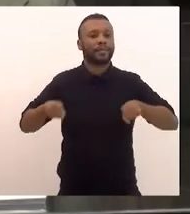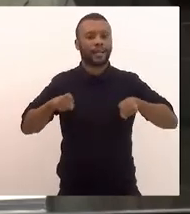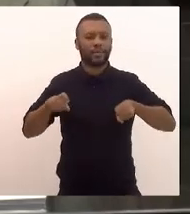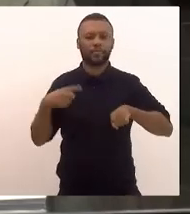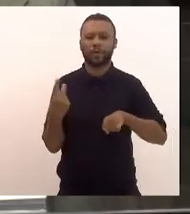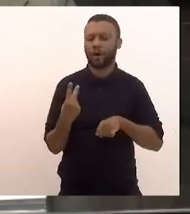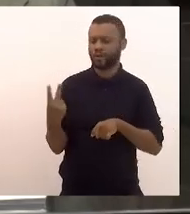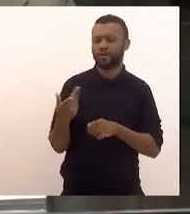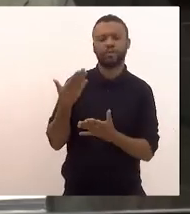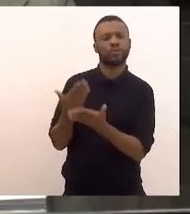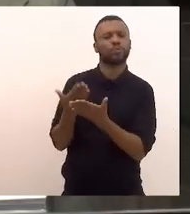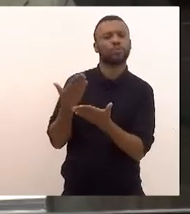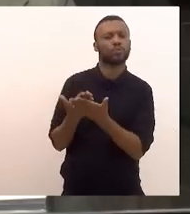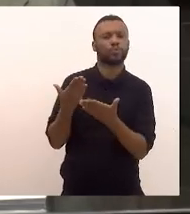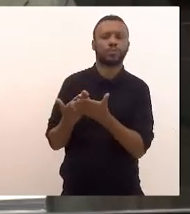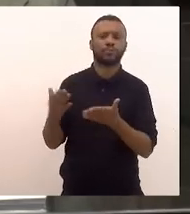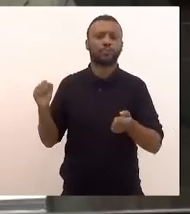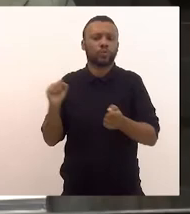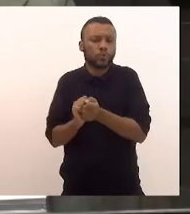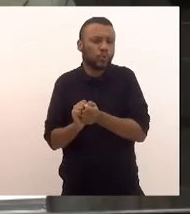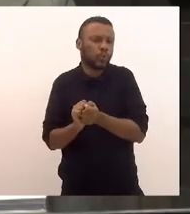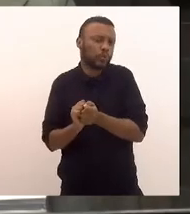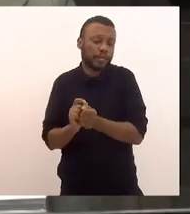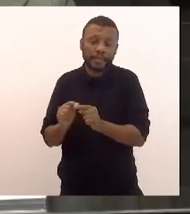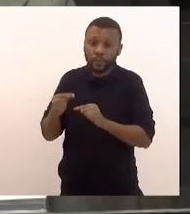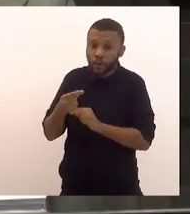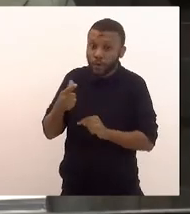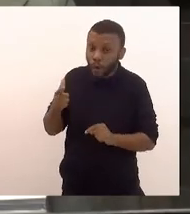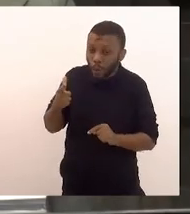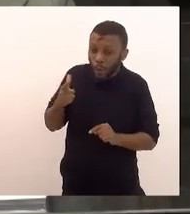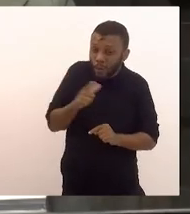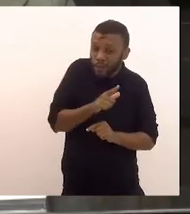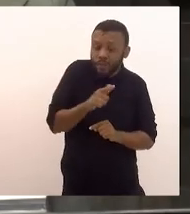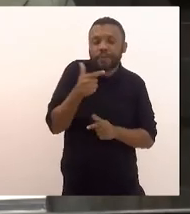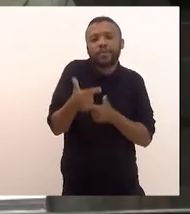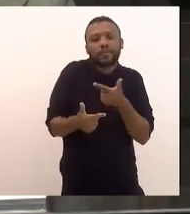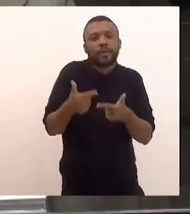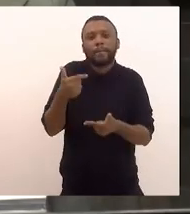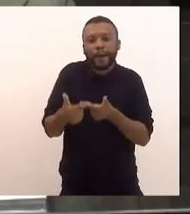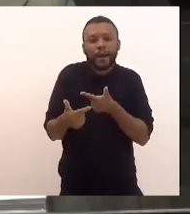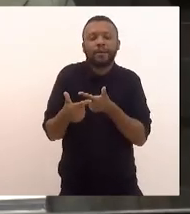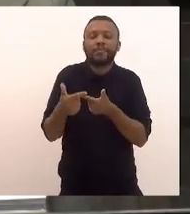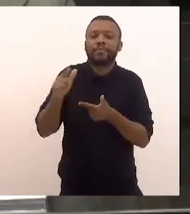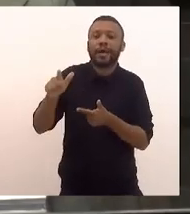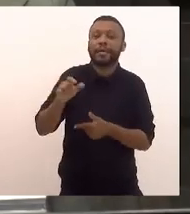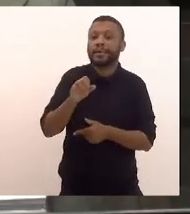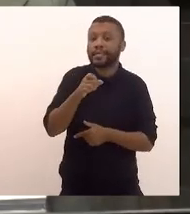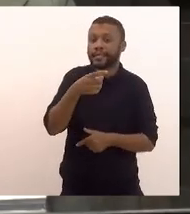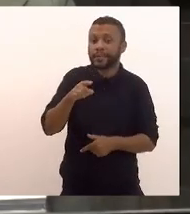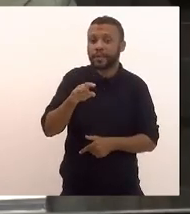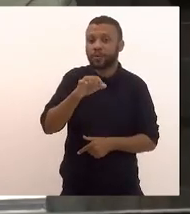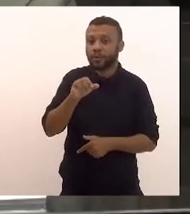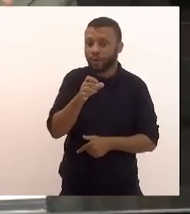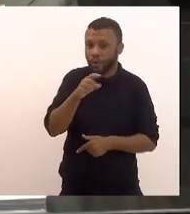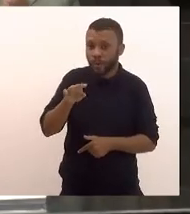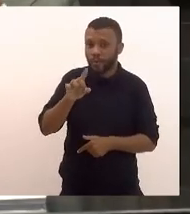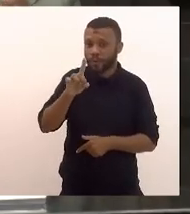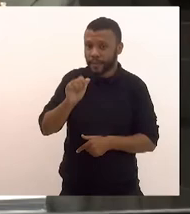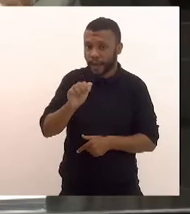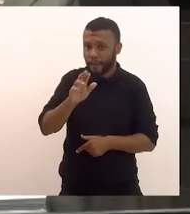estudamos juntos e depois nós conseguimos fazer um trabalho na cidade de São João da Barra é amiga a doutora Isabela